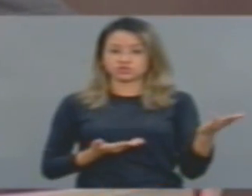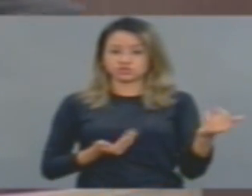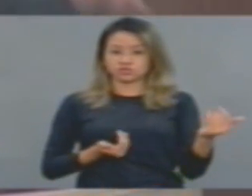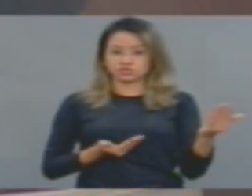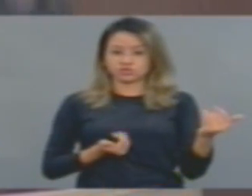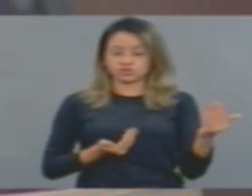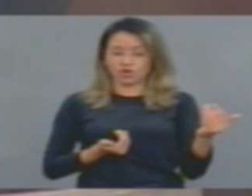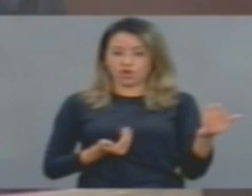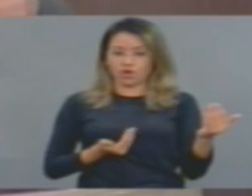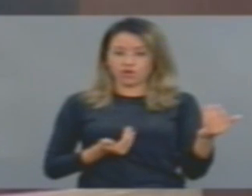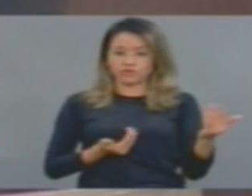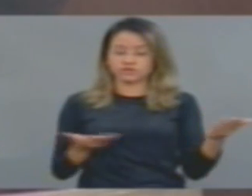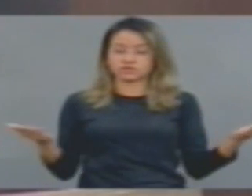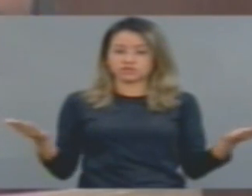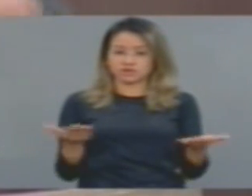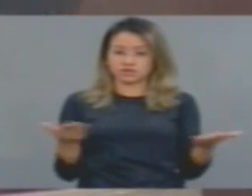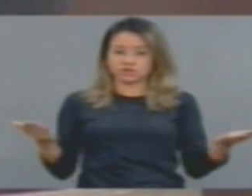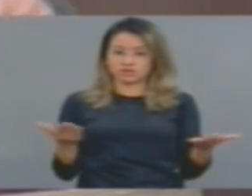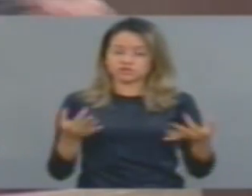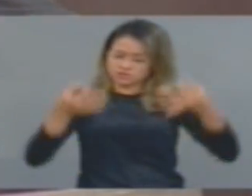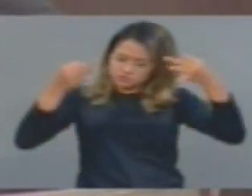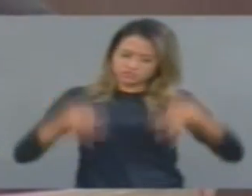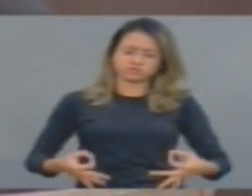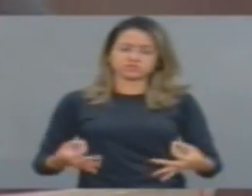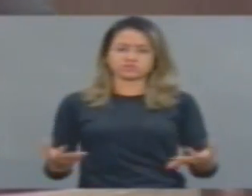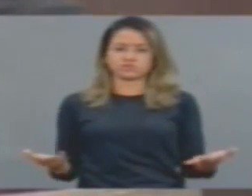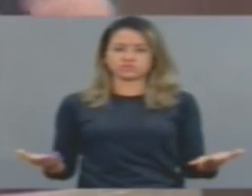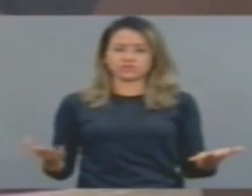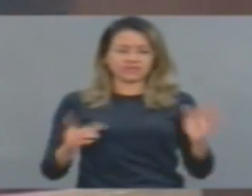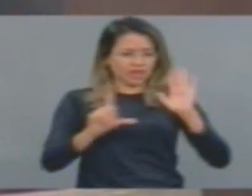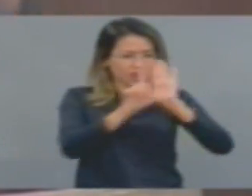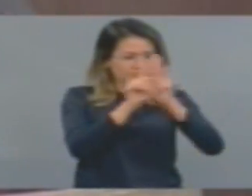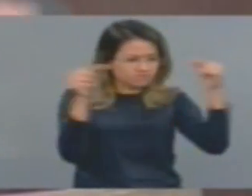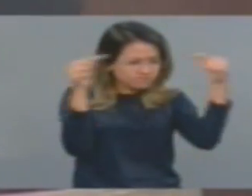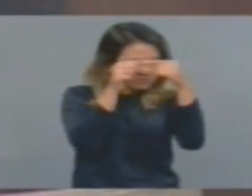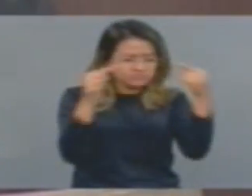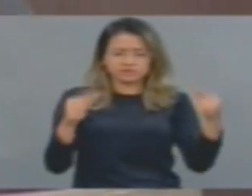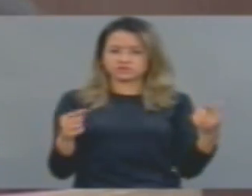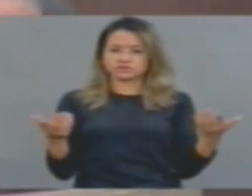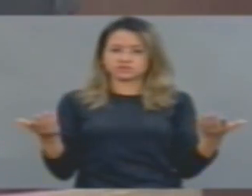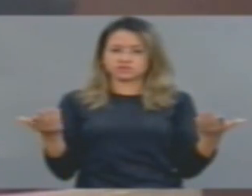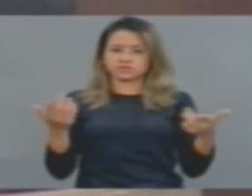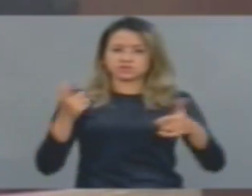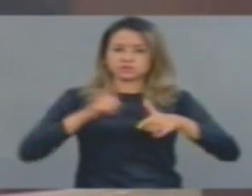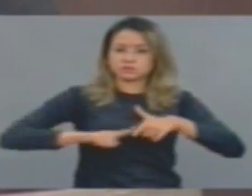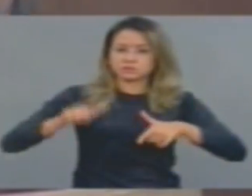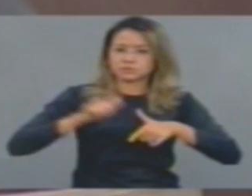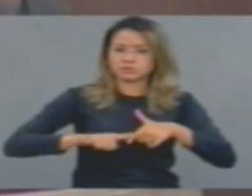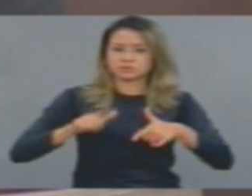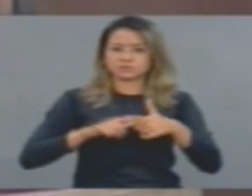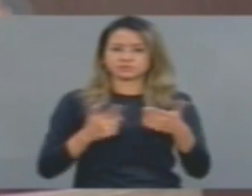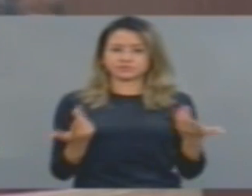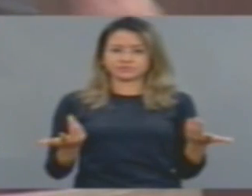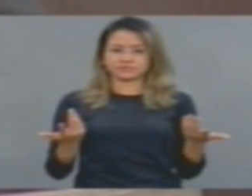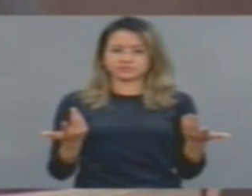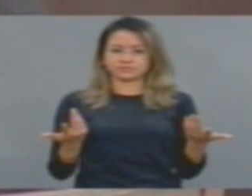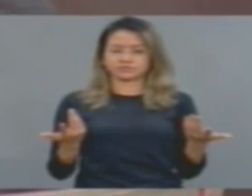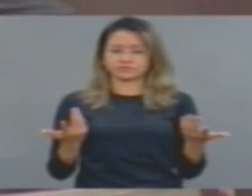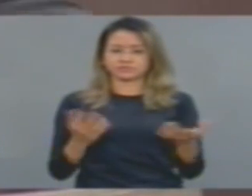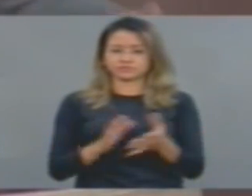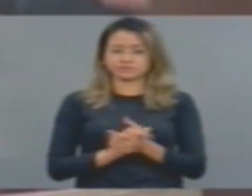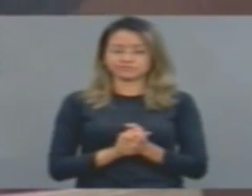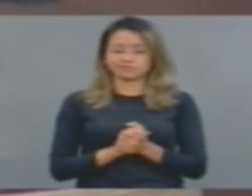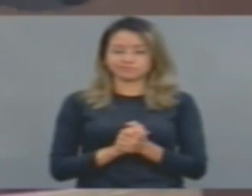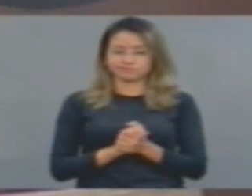determina e que essa sanção seja cumprida conforme a lei determina, mediante um programa de atenção